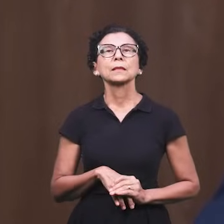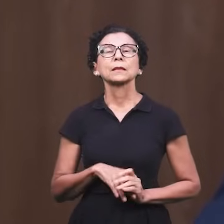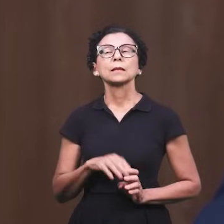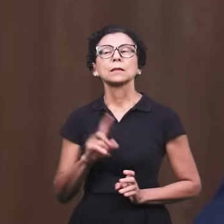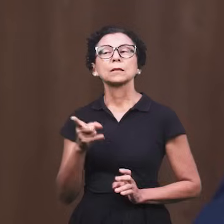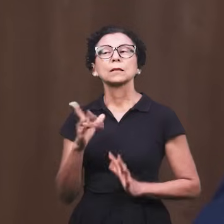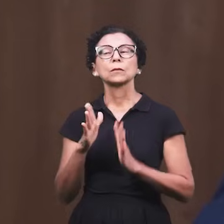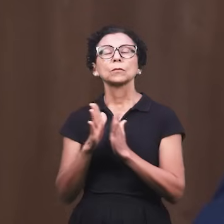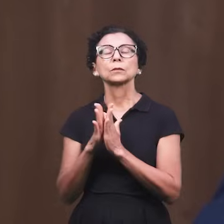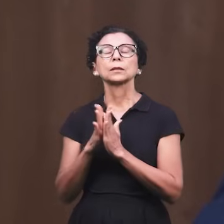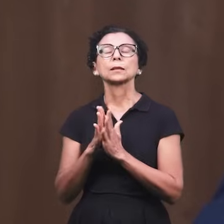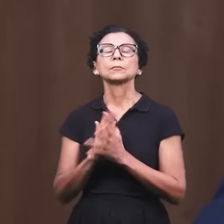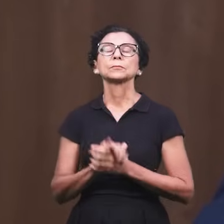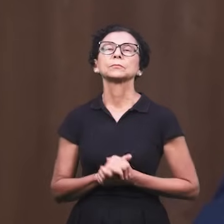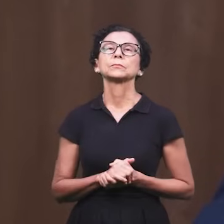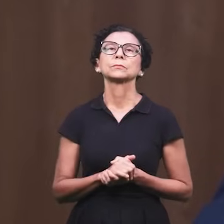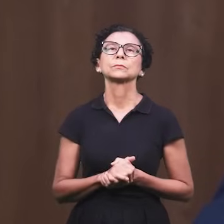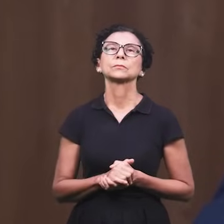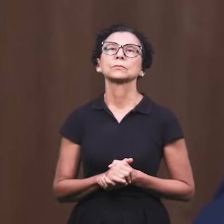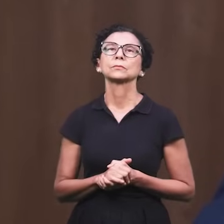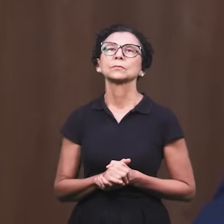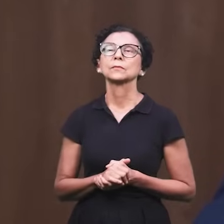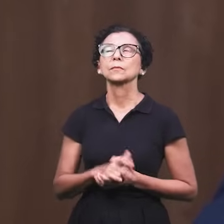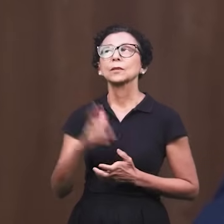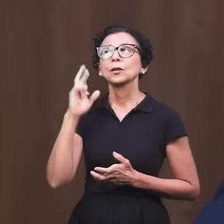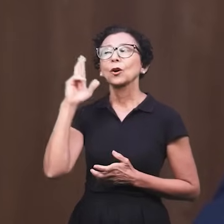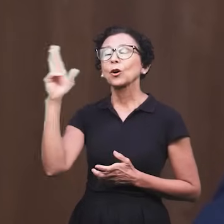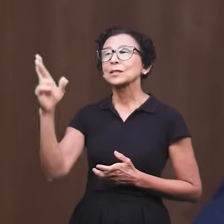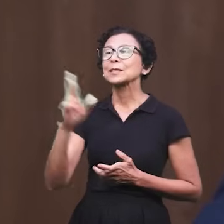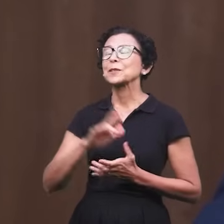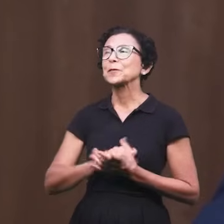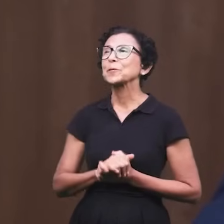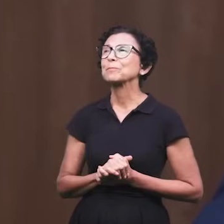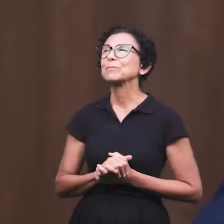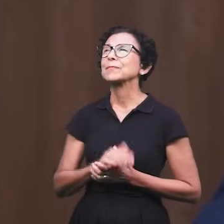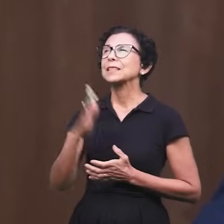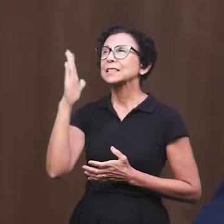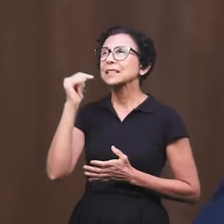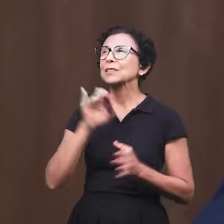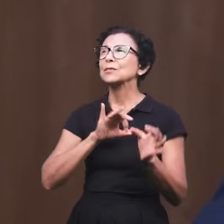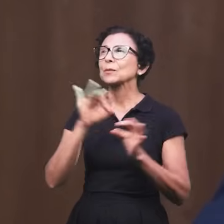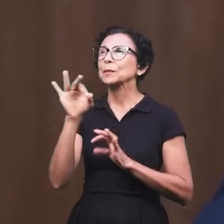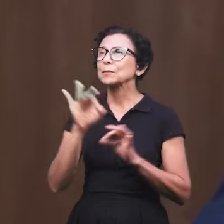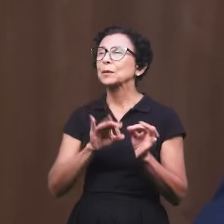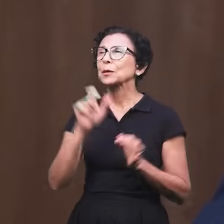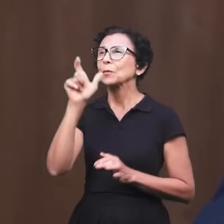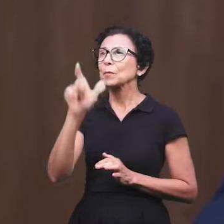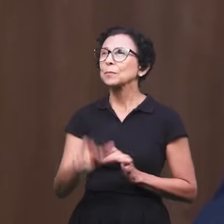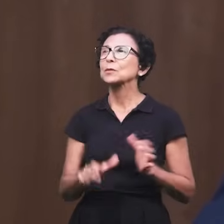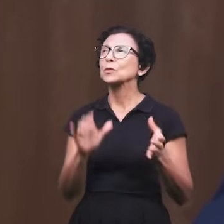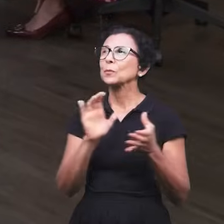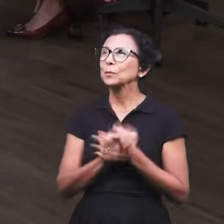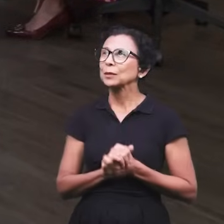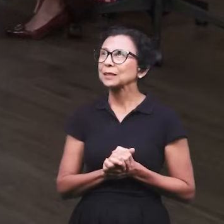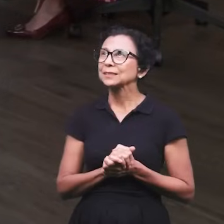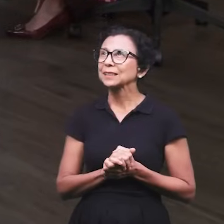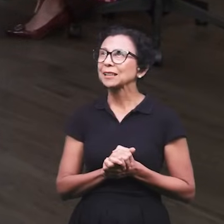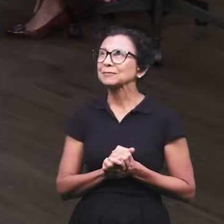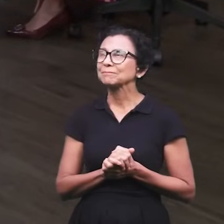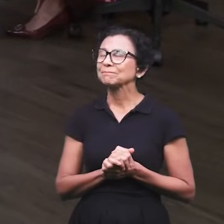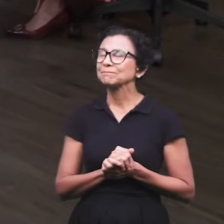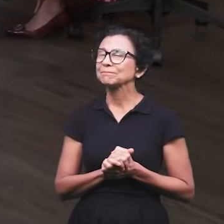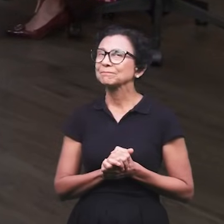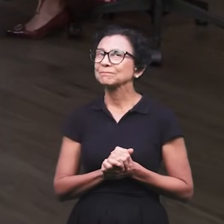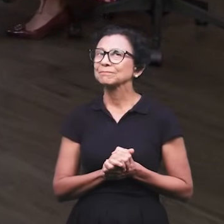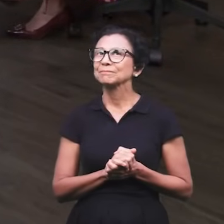seguinte: seu marido já está em algum lugar por aí. Amém? Amém. Amém. Não